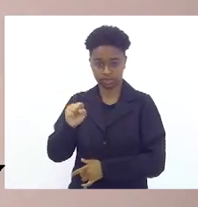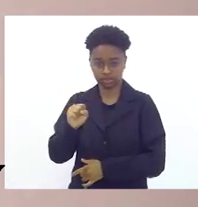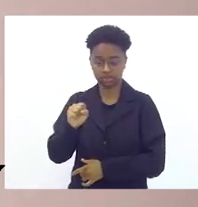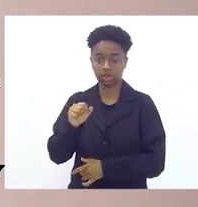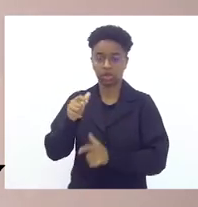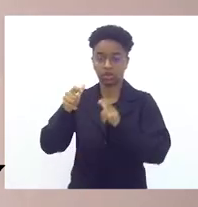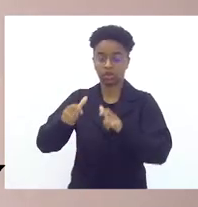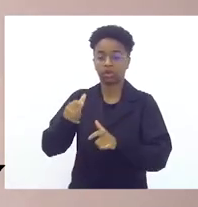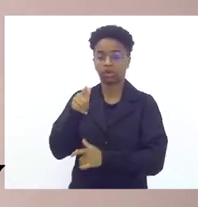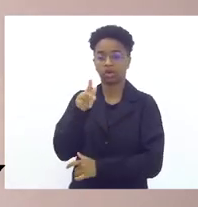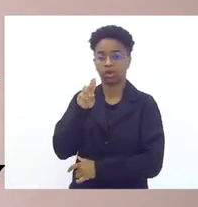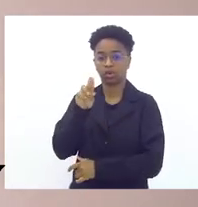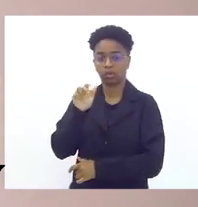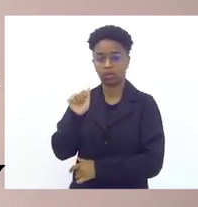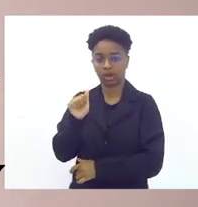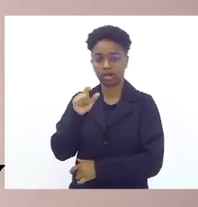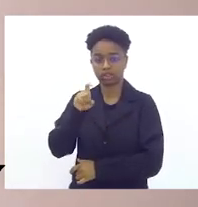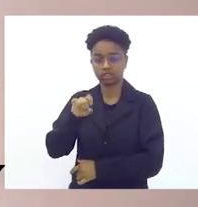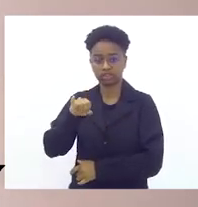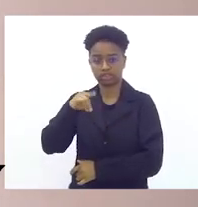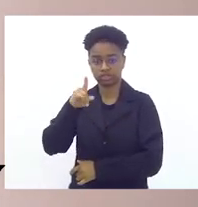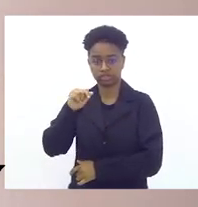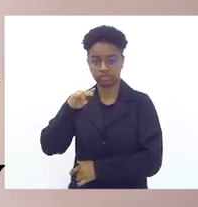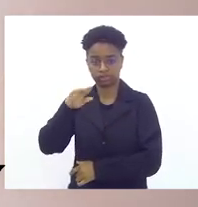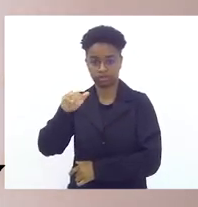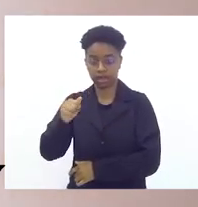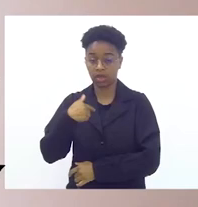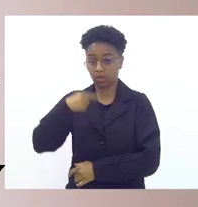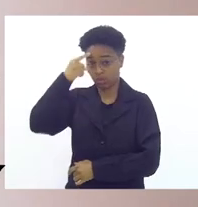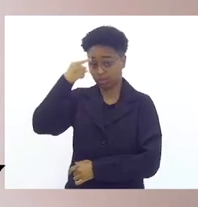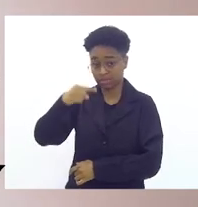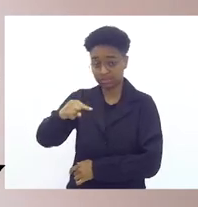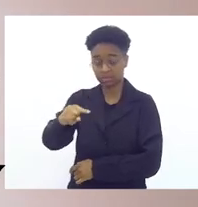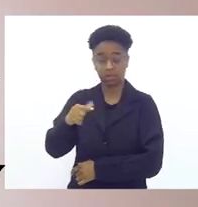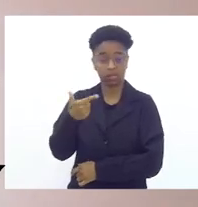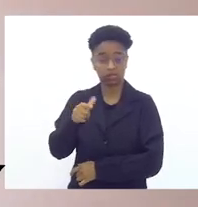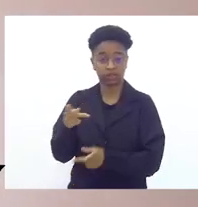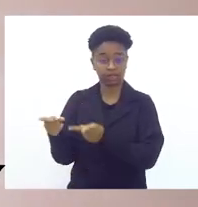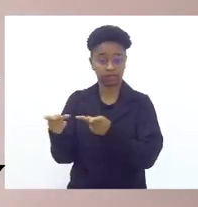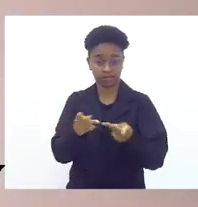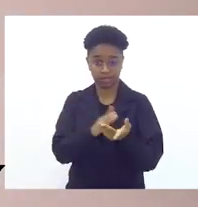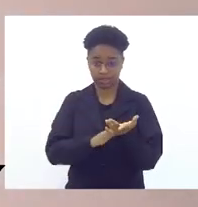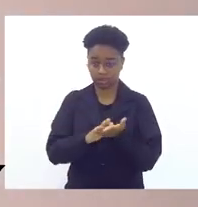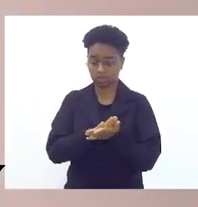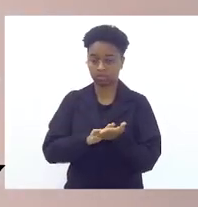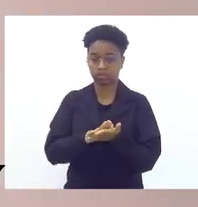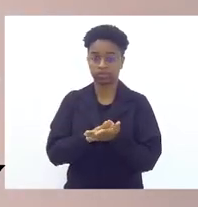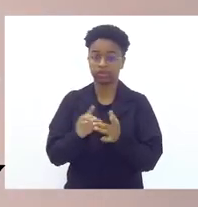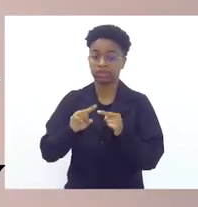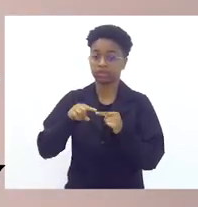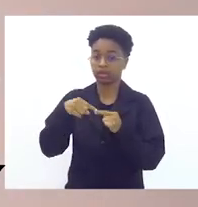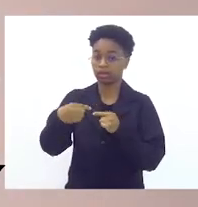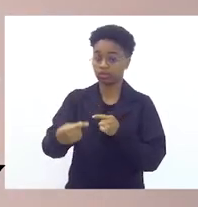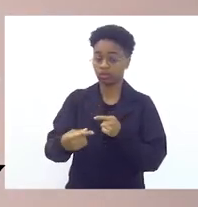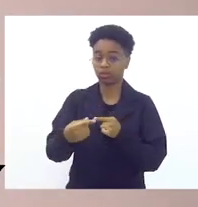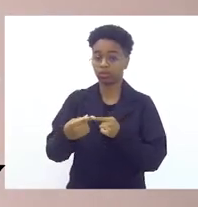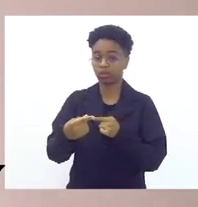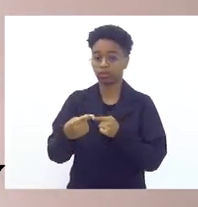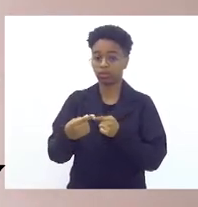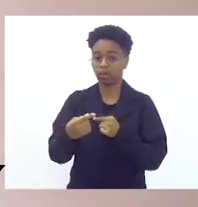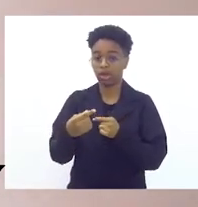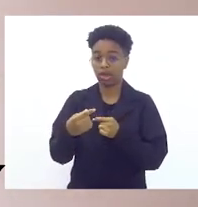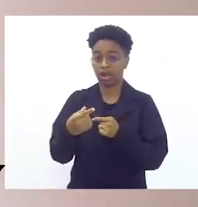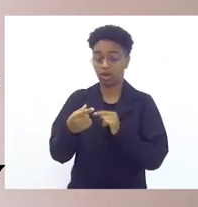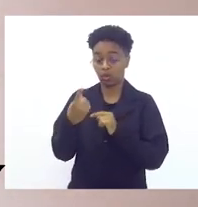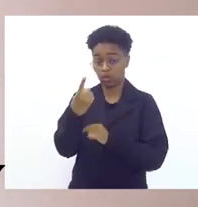Thales eu fiquei uma semana em isolamento sem visita e sem nada e no dia em que é ter a visita a Bia foi um